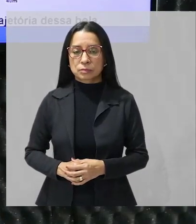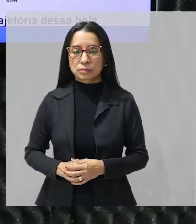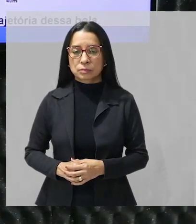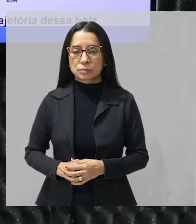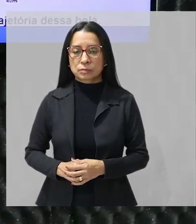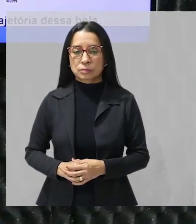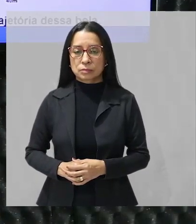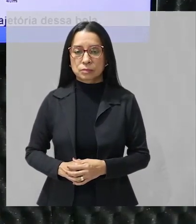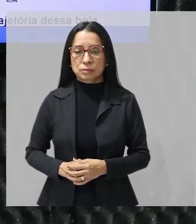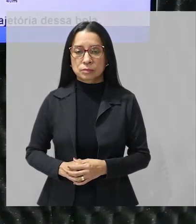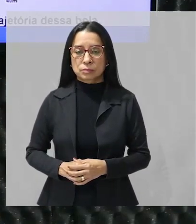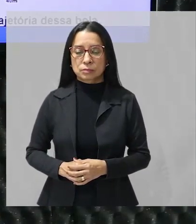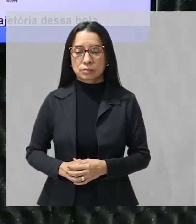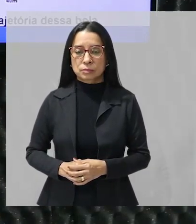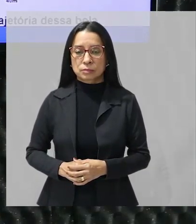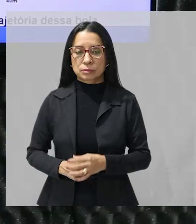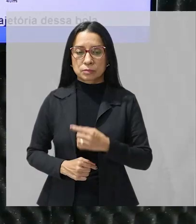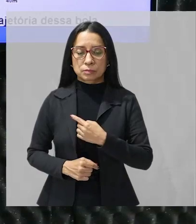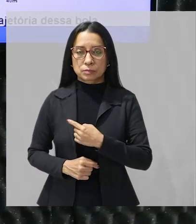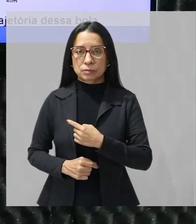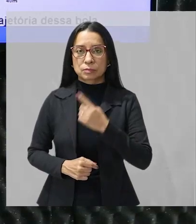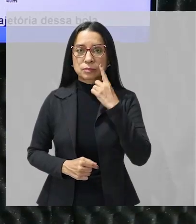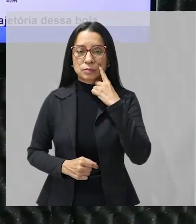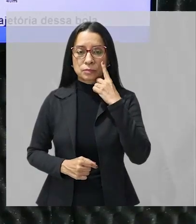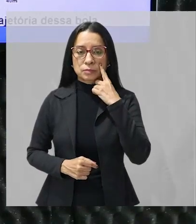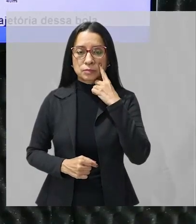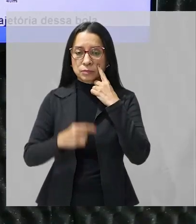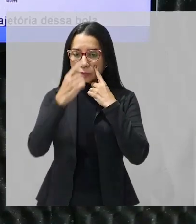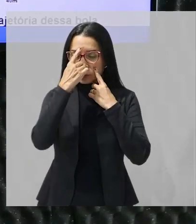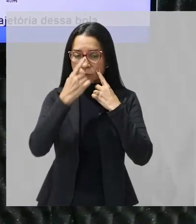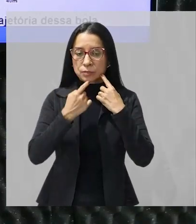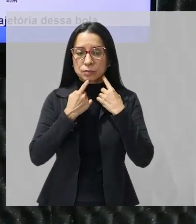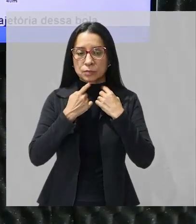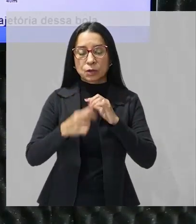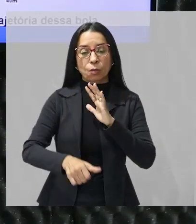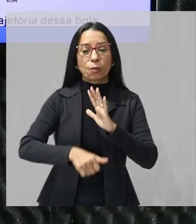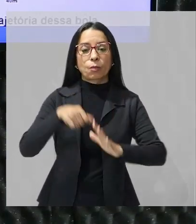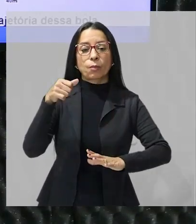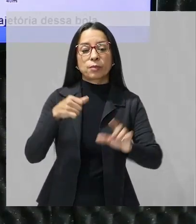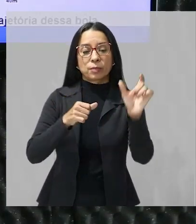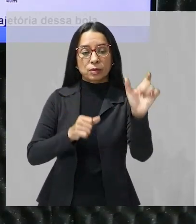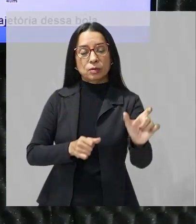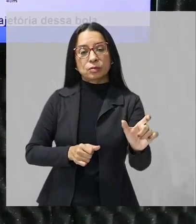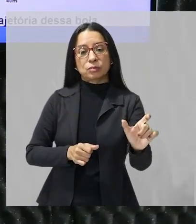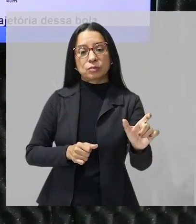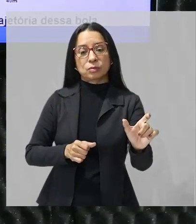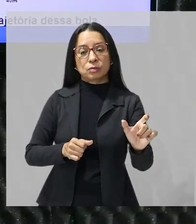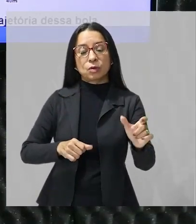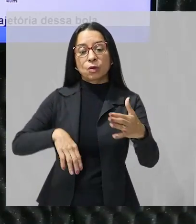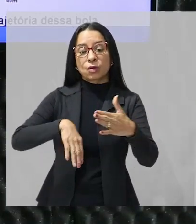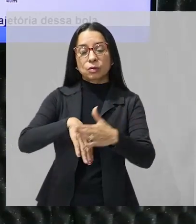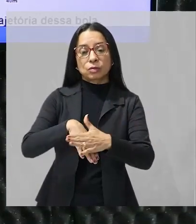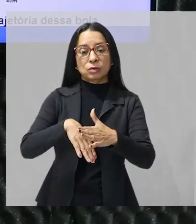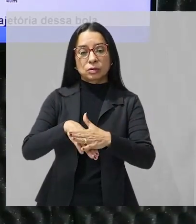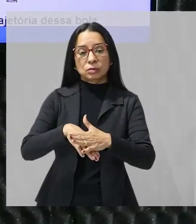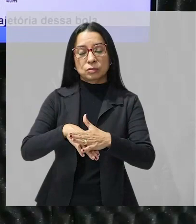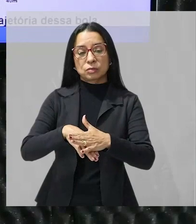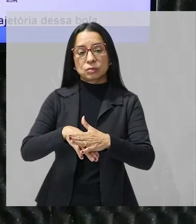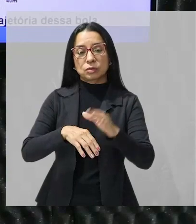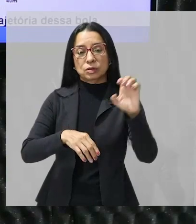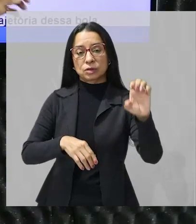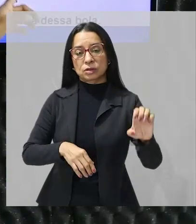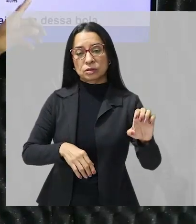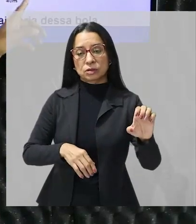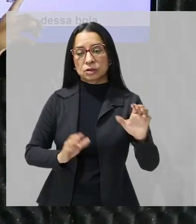estão ilustradas na figura a seguir. Então, veja, ó, esse primeiro jogador aqui, que para você está na esquerda,